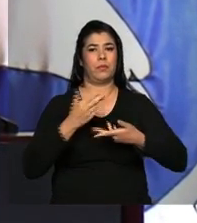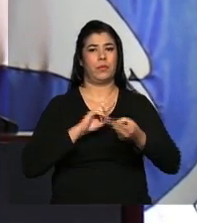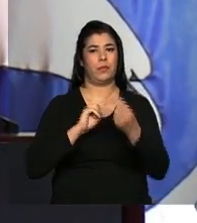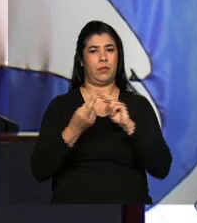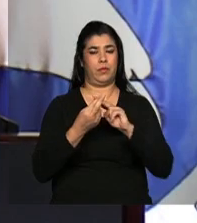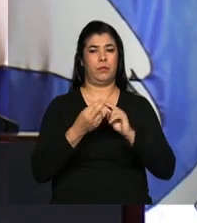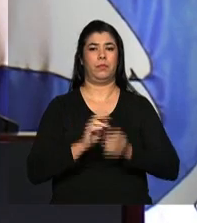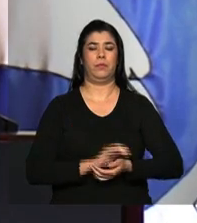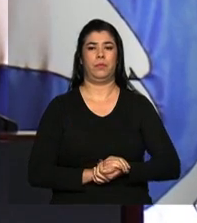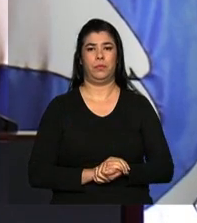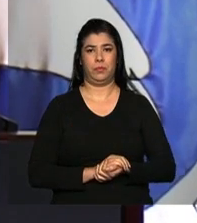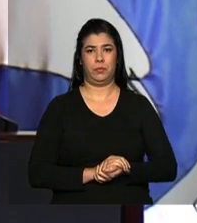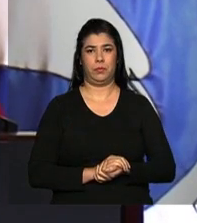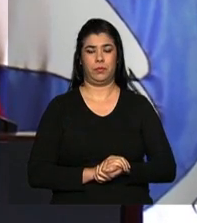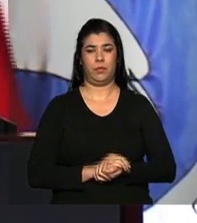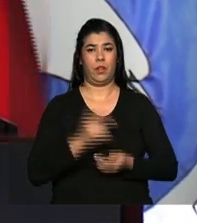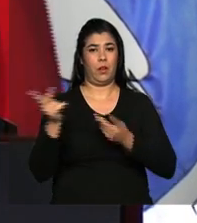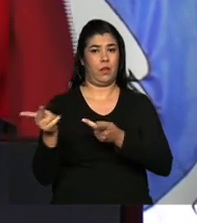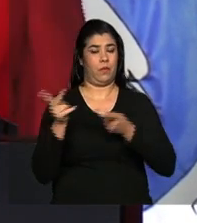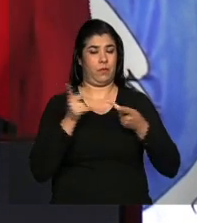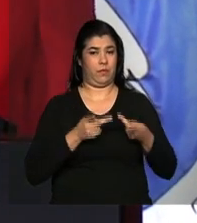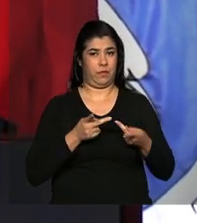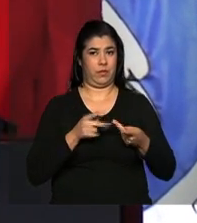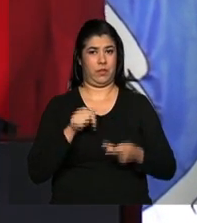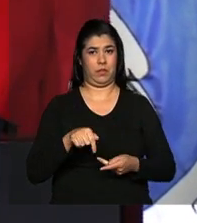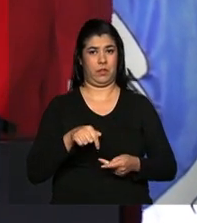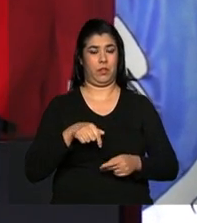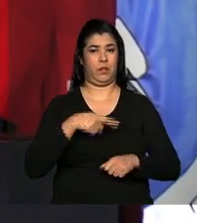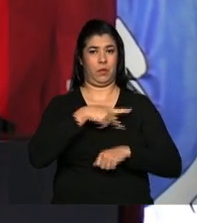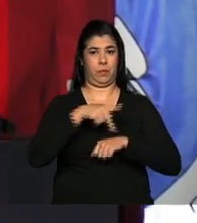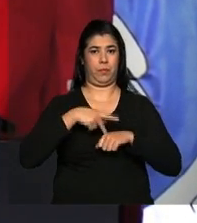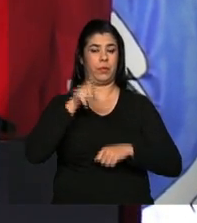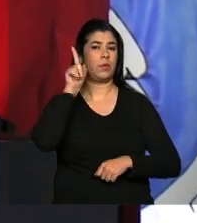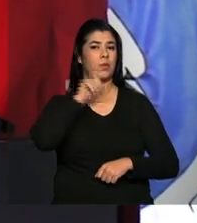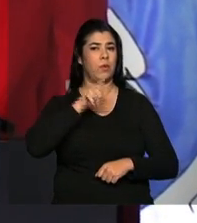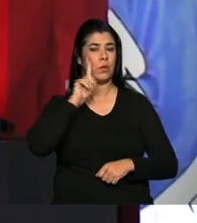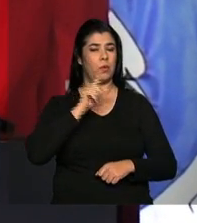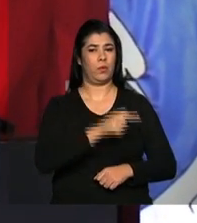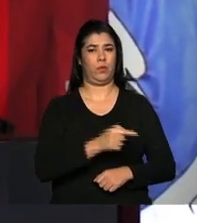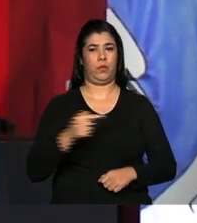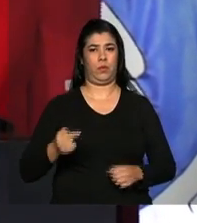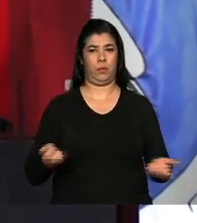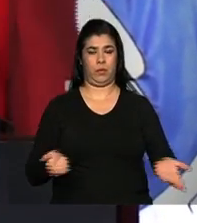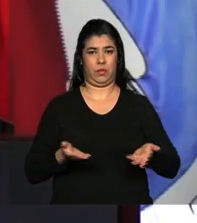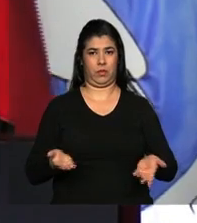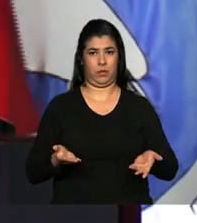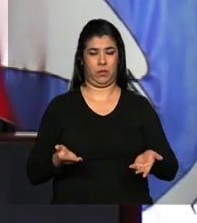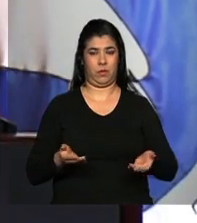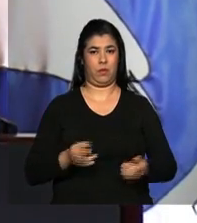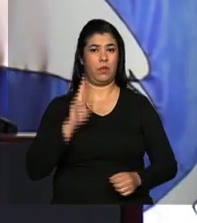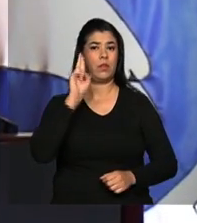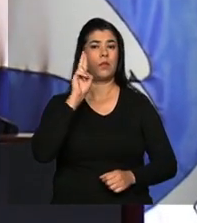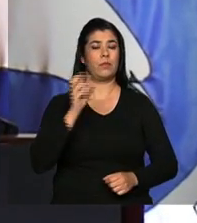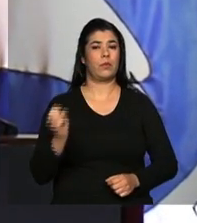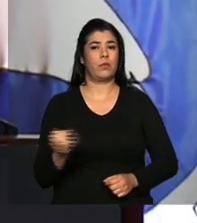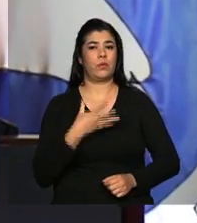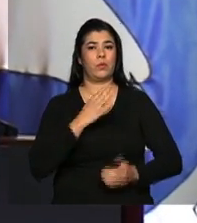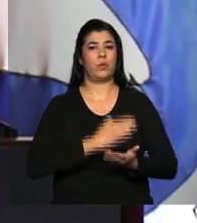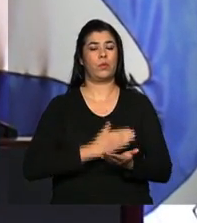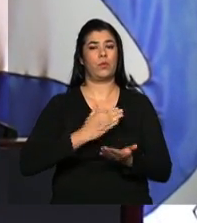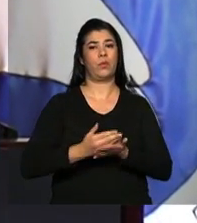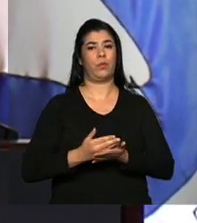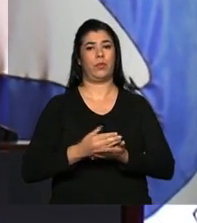relações. Minha visita aos Estados Unidos essa semana marca uma nova etapa